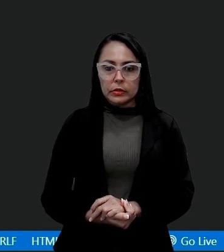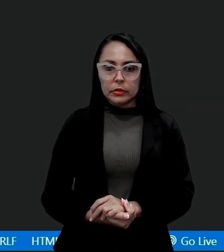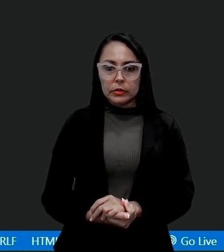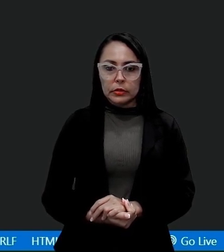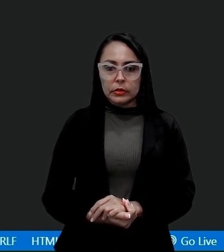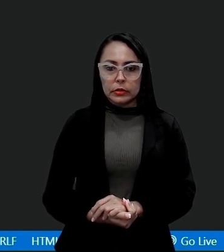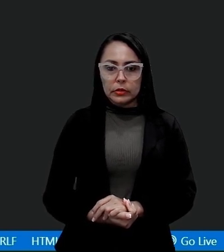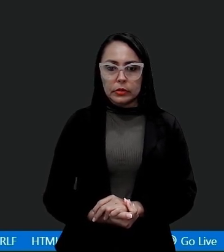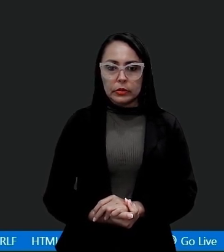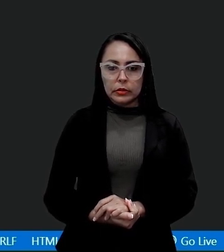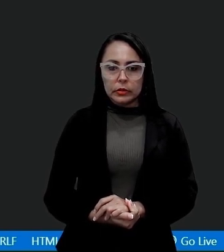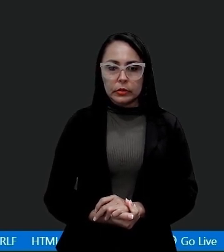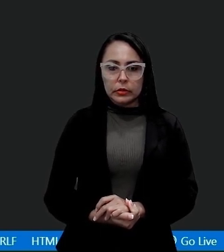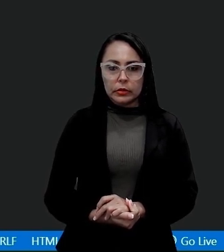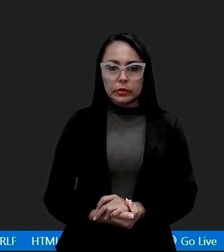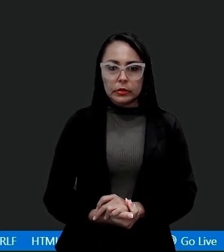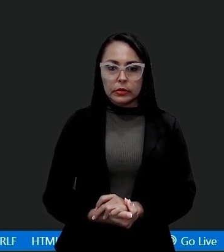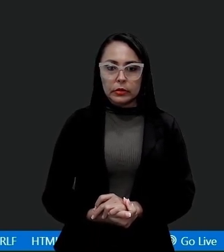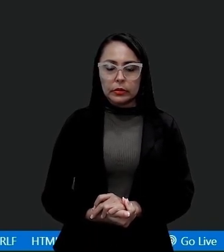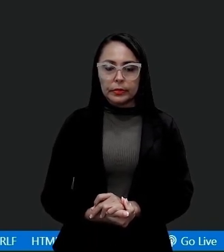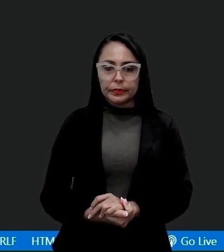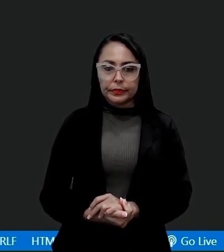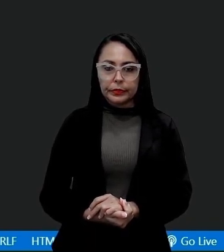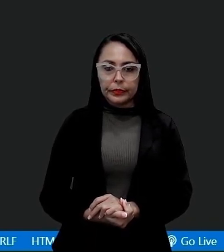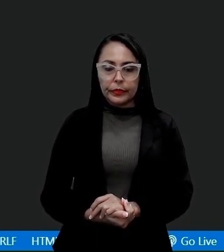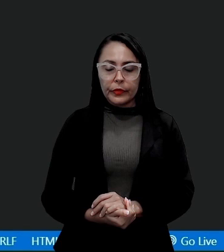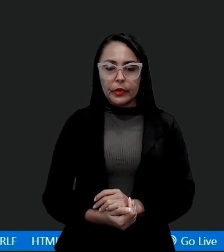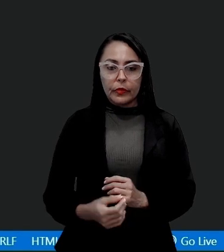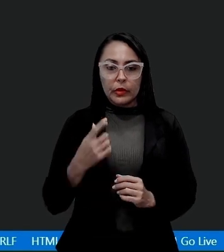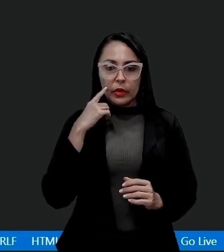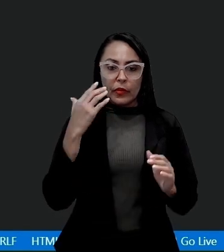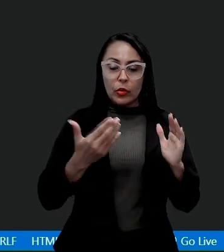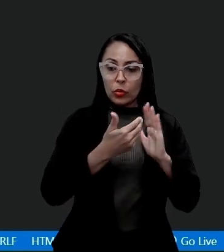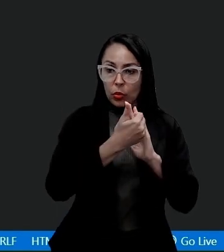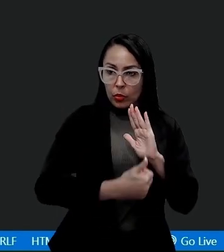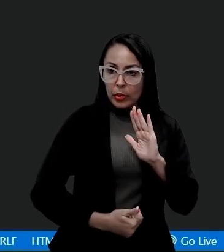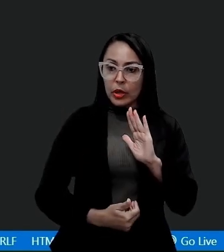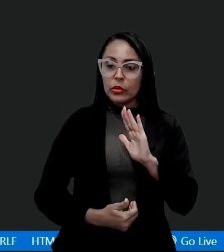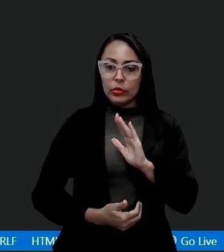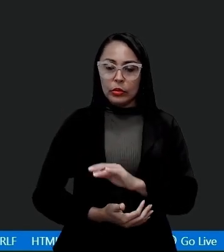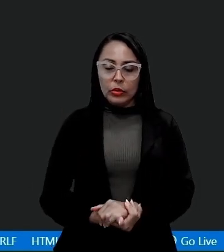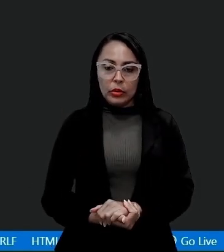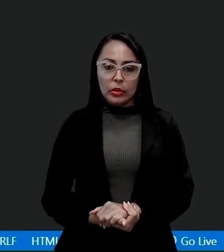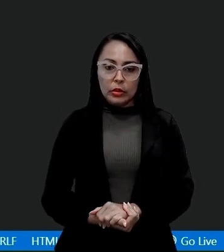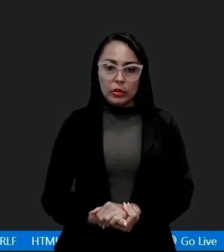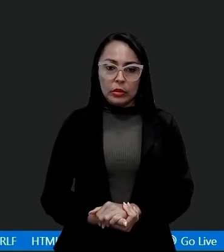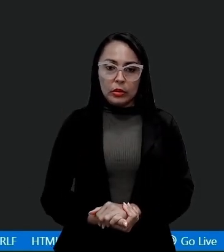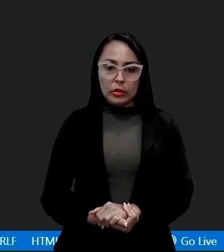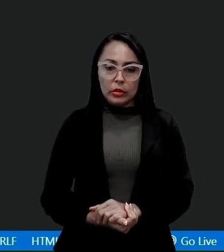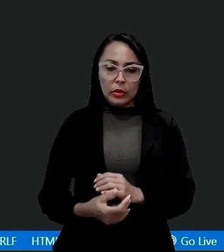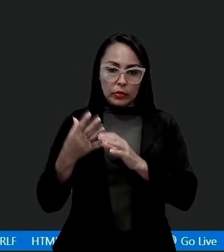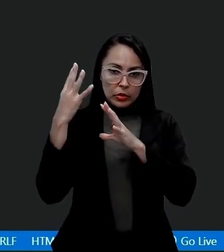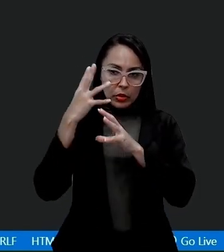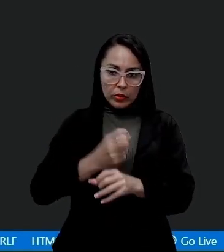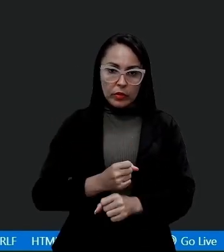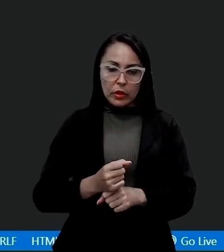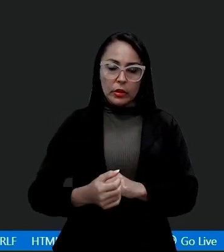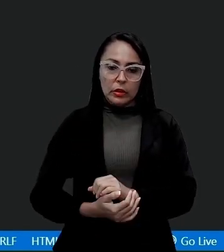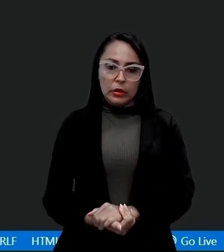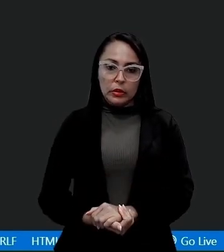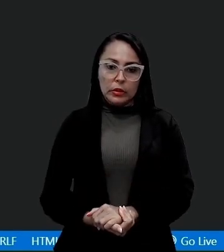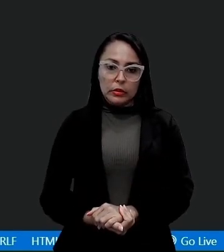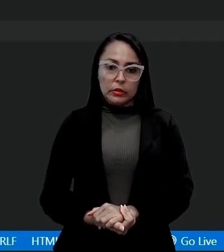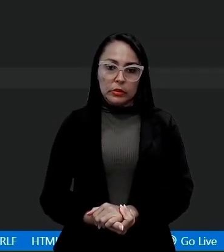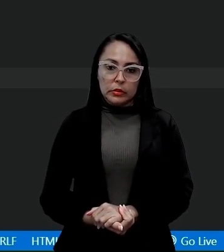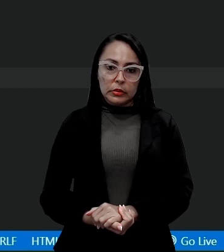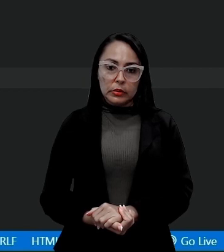script, salvar o documento, né, com o atalho Ctrl S, tá?